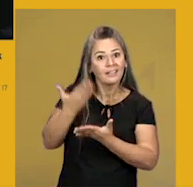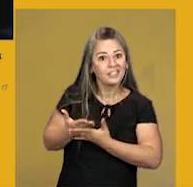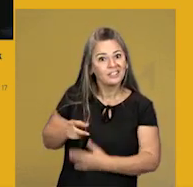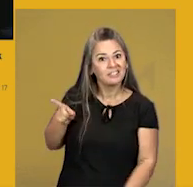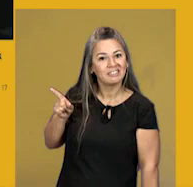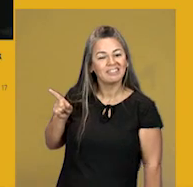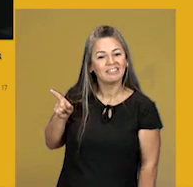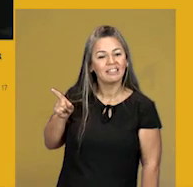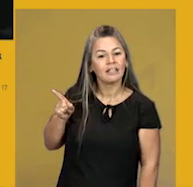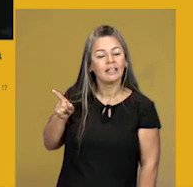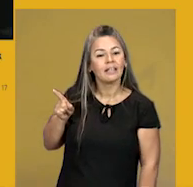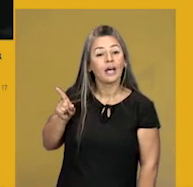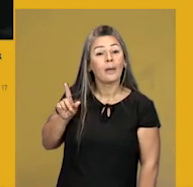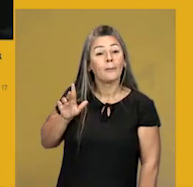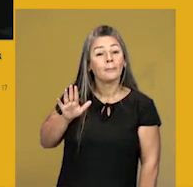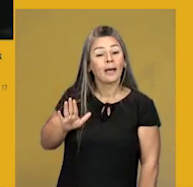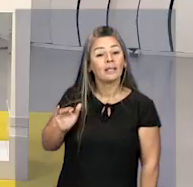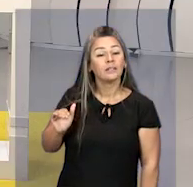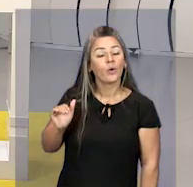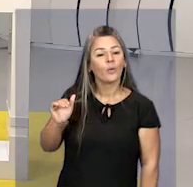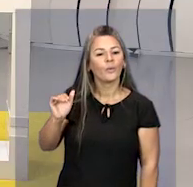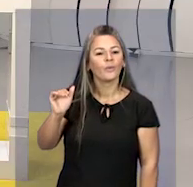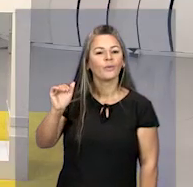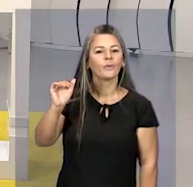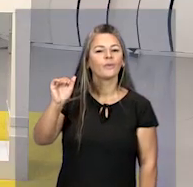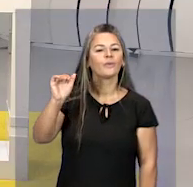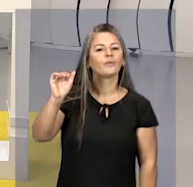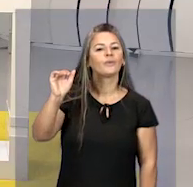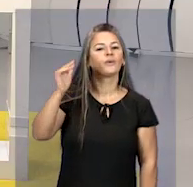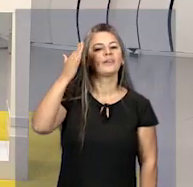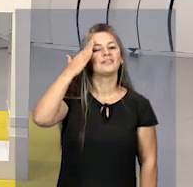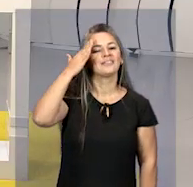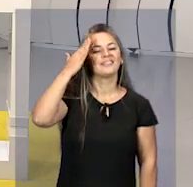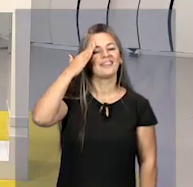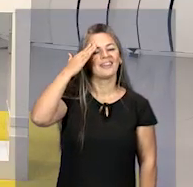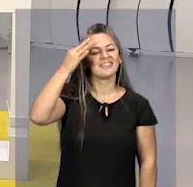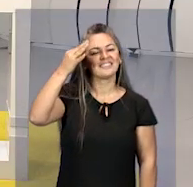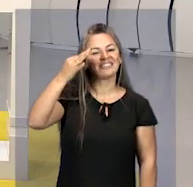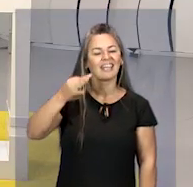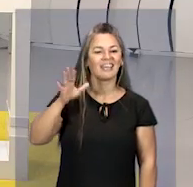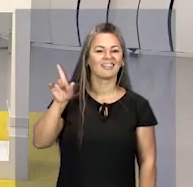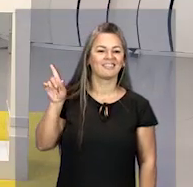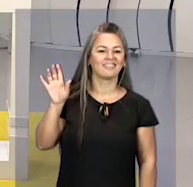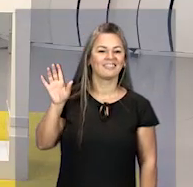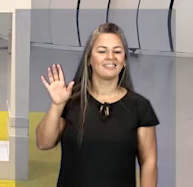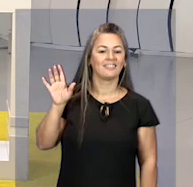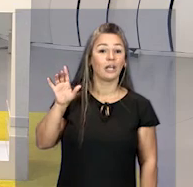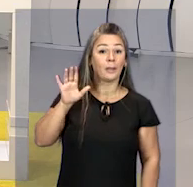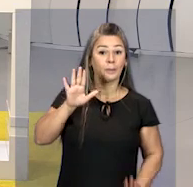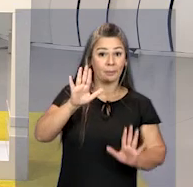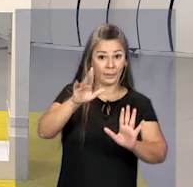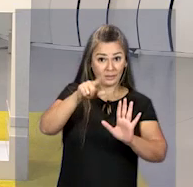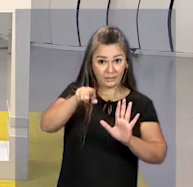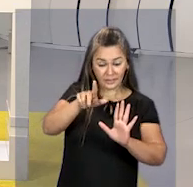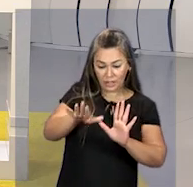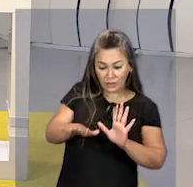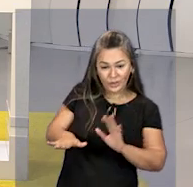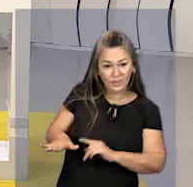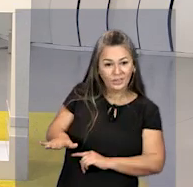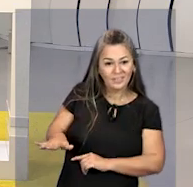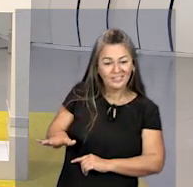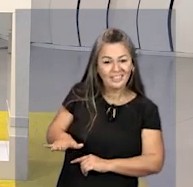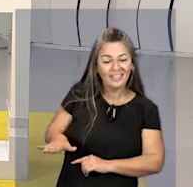vai perceber de fato o que acontece. Mas até então, a gente tem certeza que